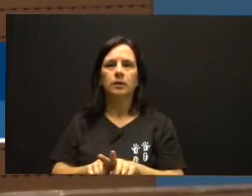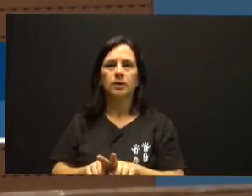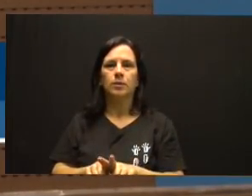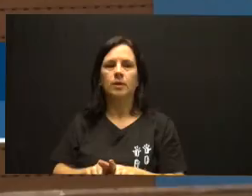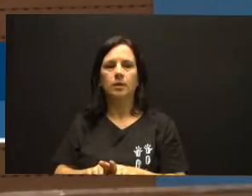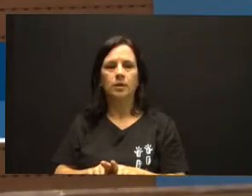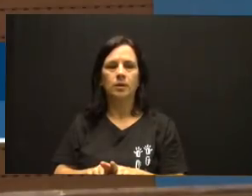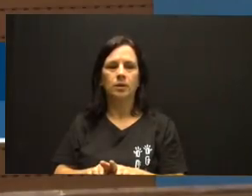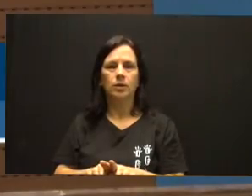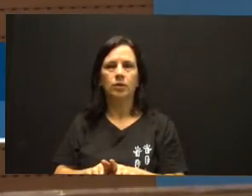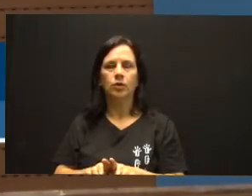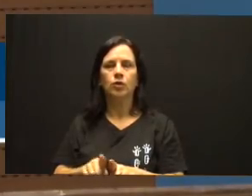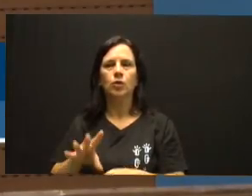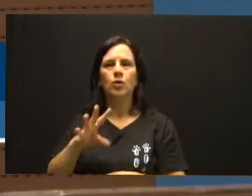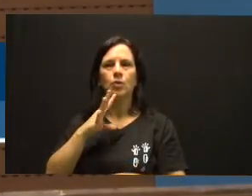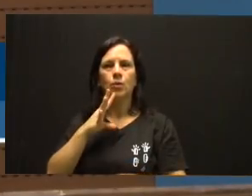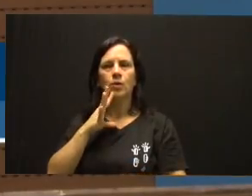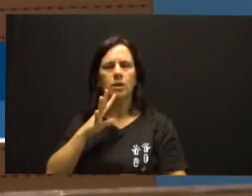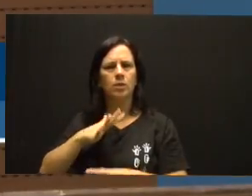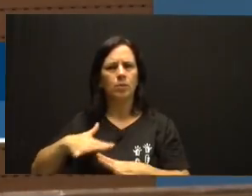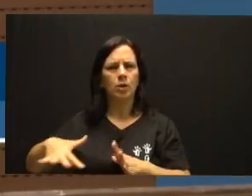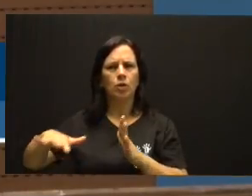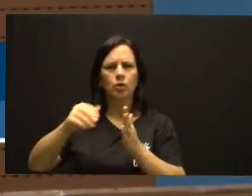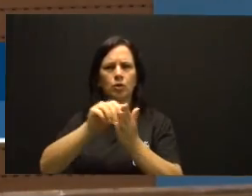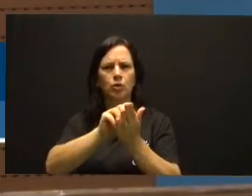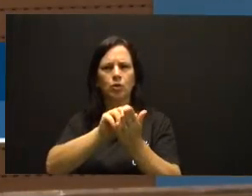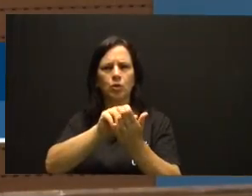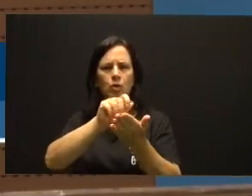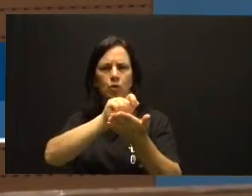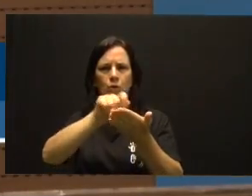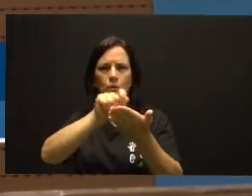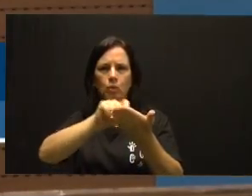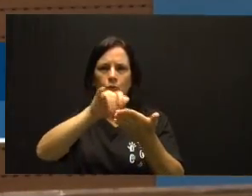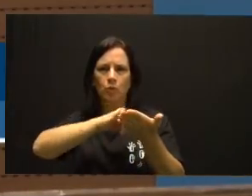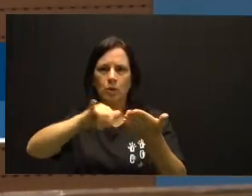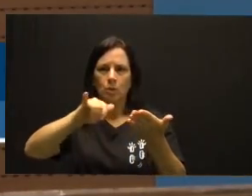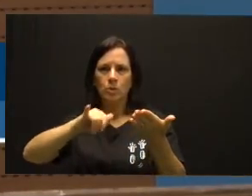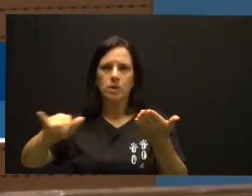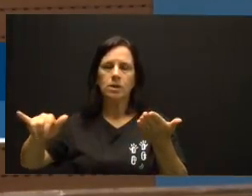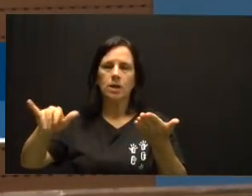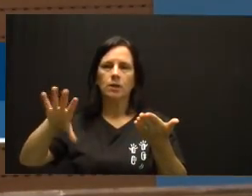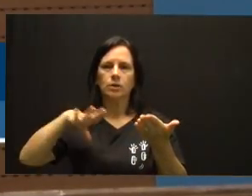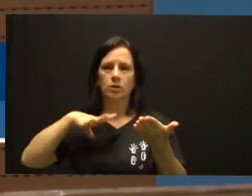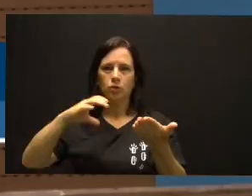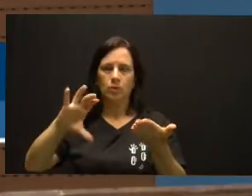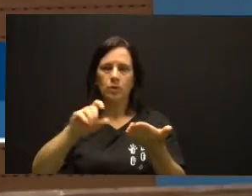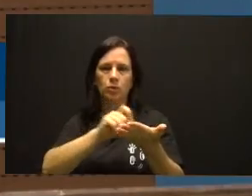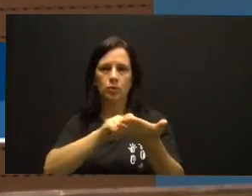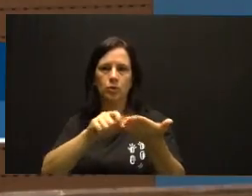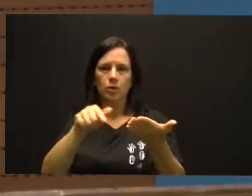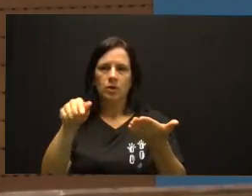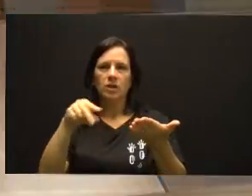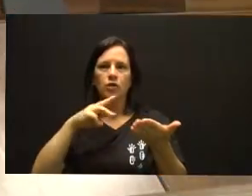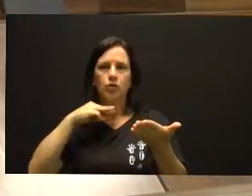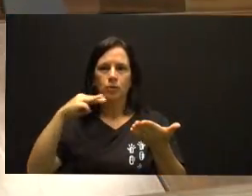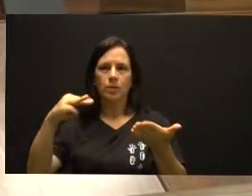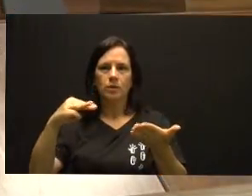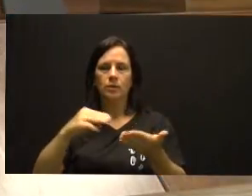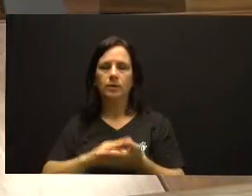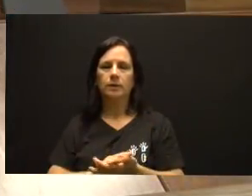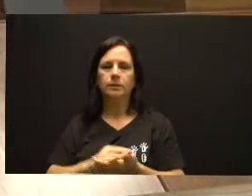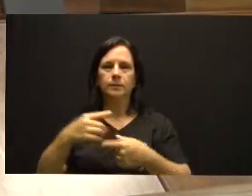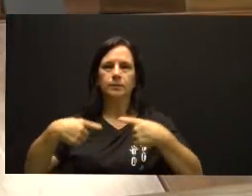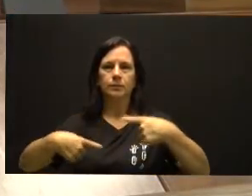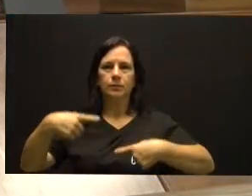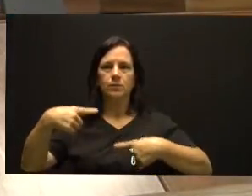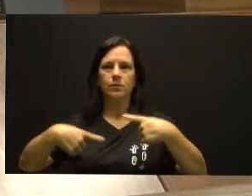deliberidade seja dada à ciência, à imprensa e circulação desse município. Sala Dona Helena Melete Cunha, 7 de março. Em